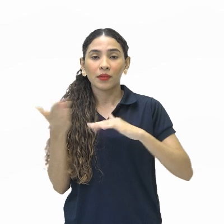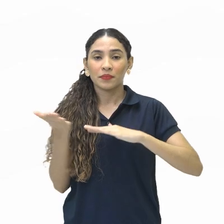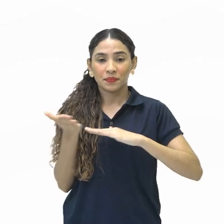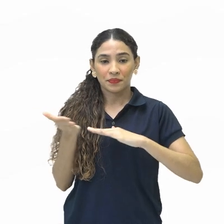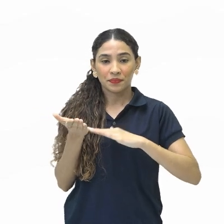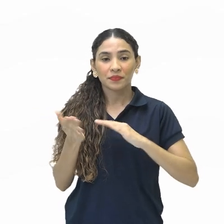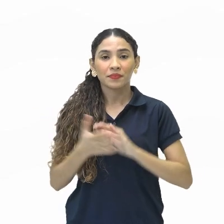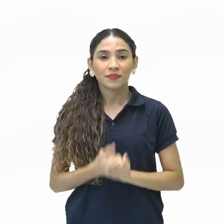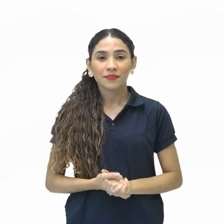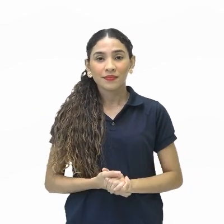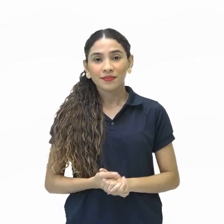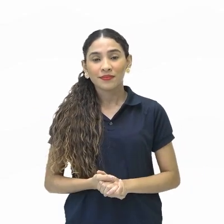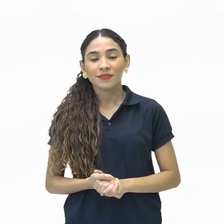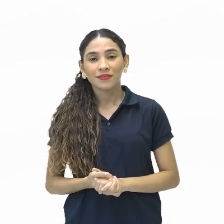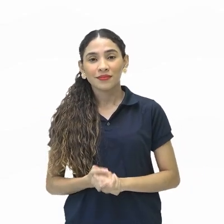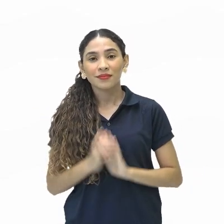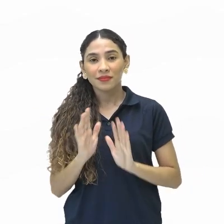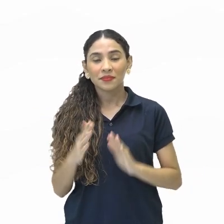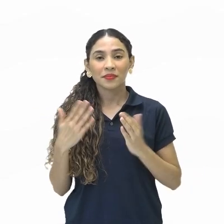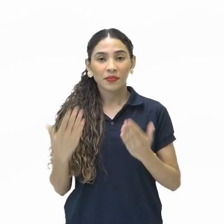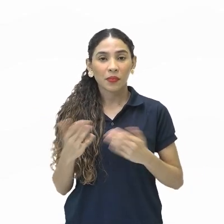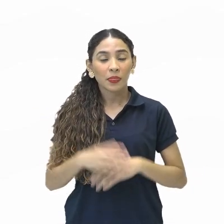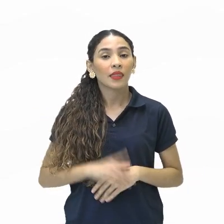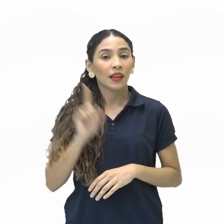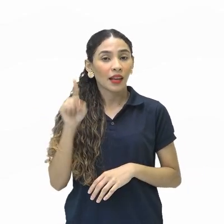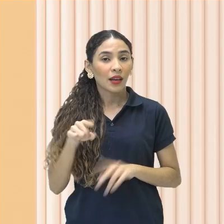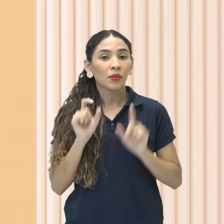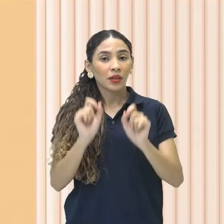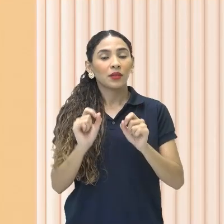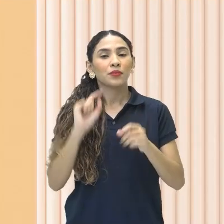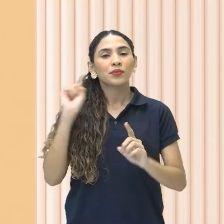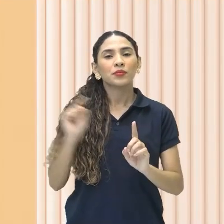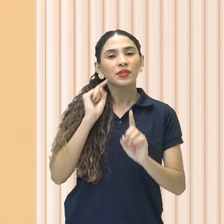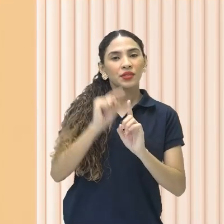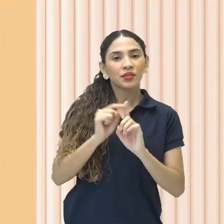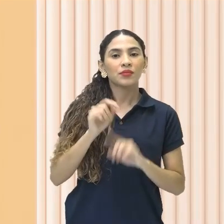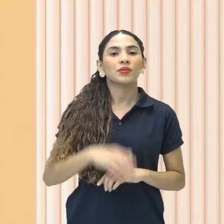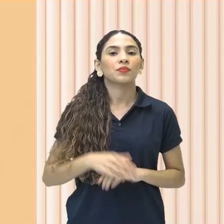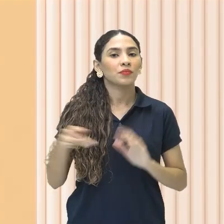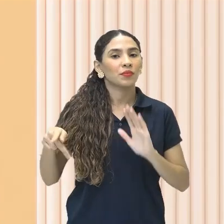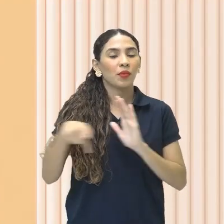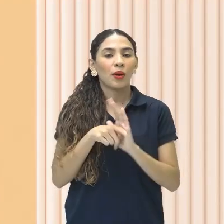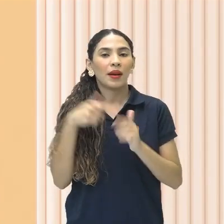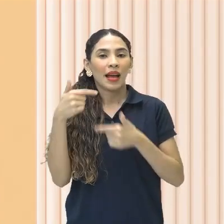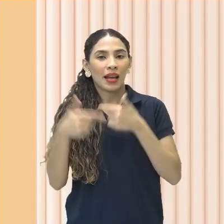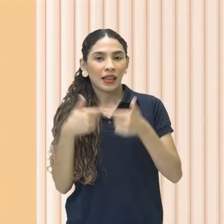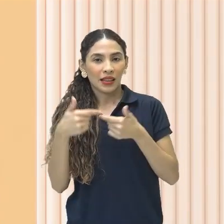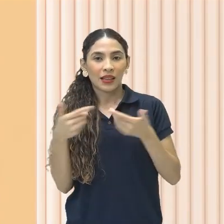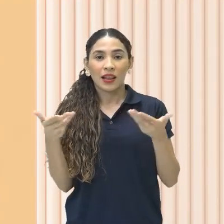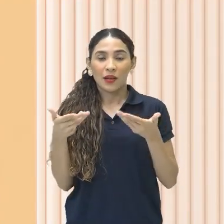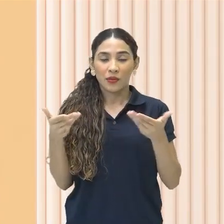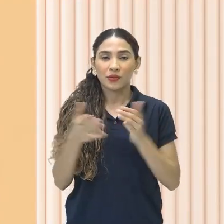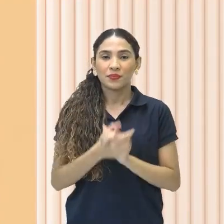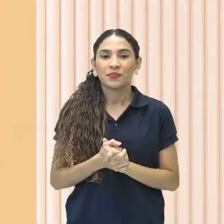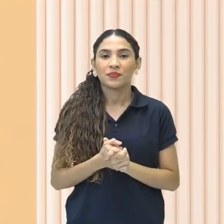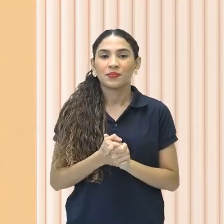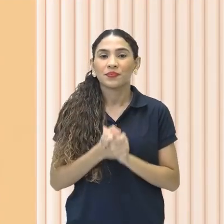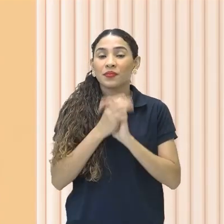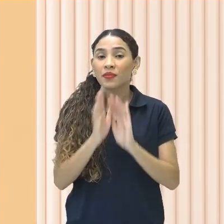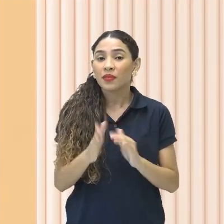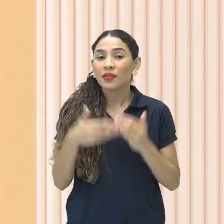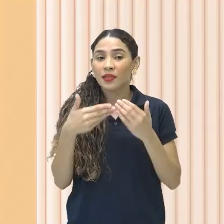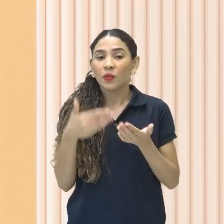trabalho contemporâneas. Então, são esses aí os objetivos, né, da nossa aula de hoje, tá bom?